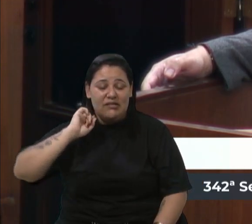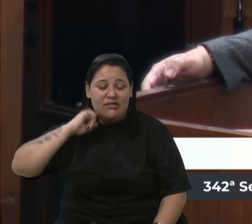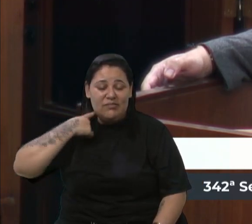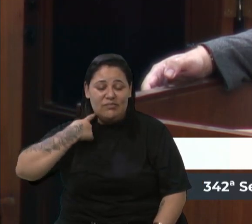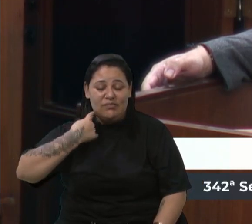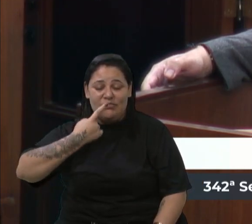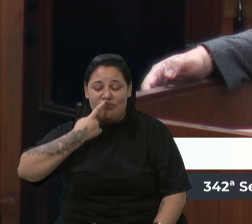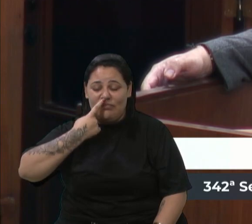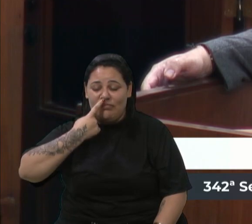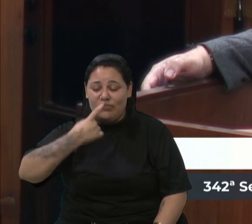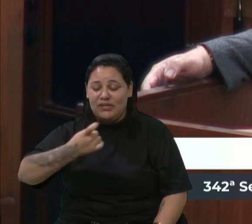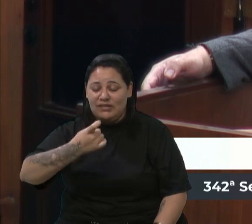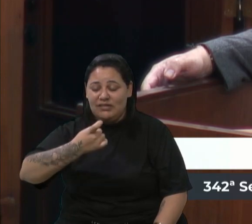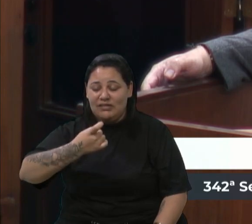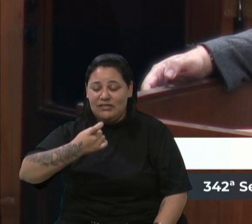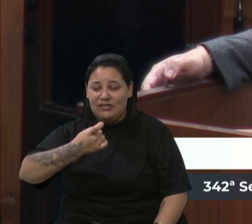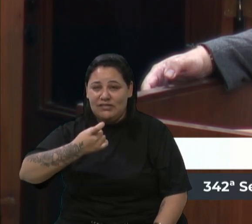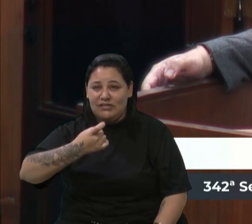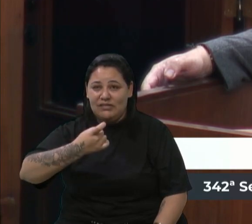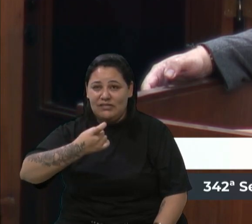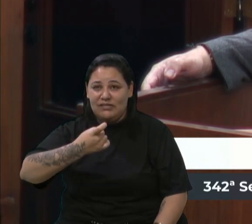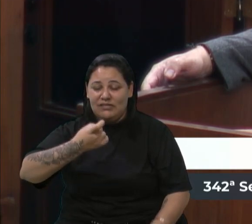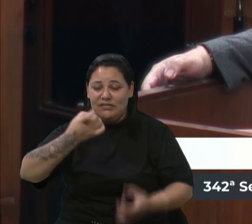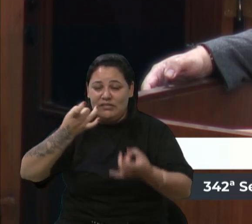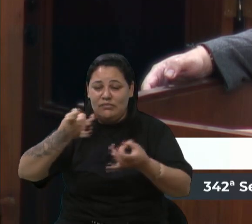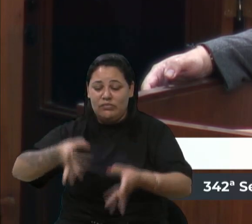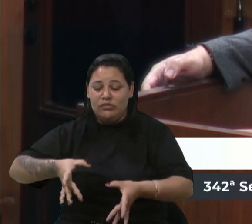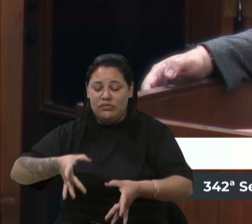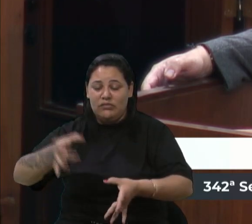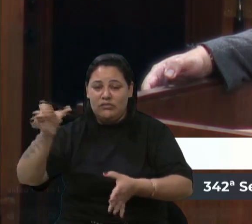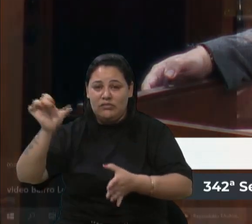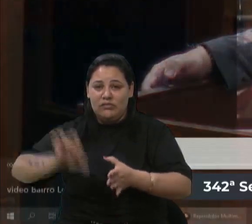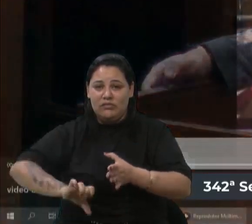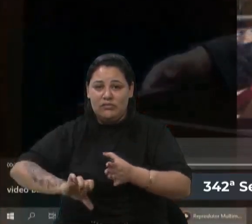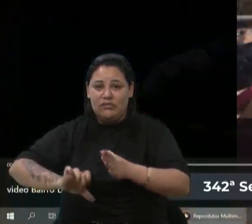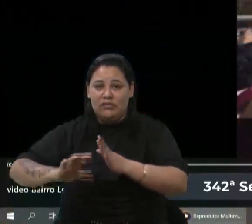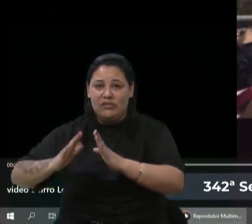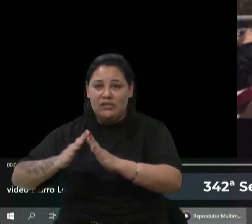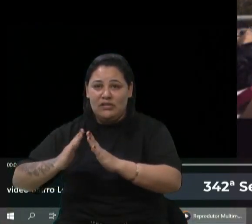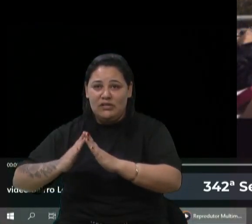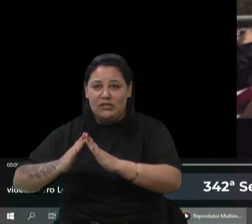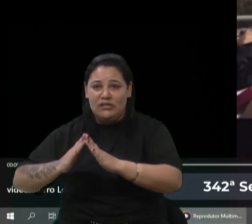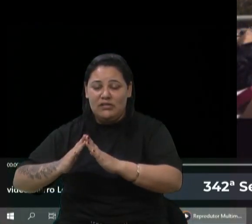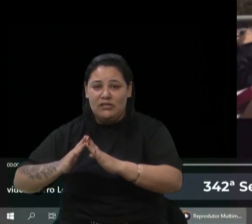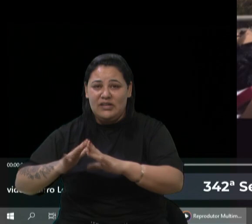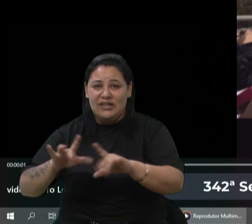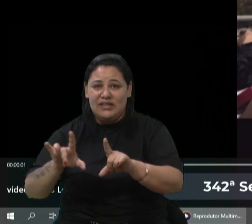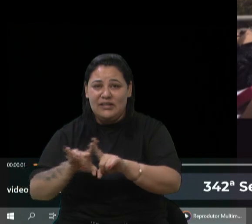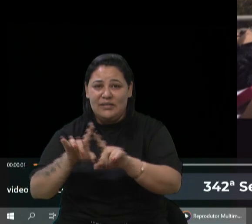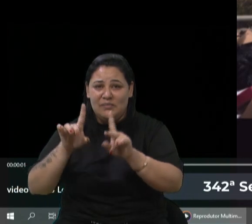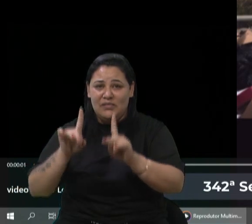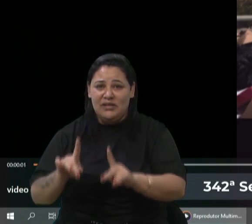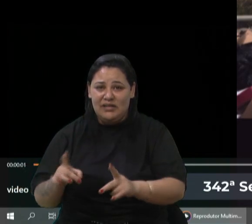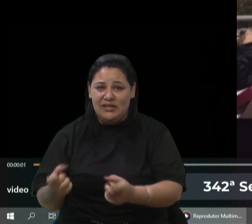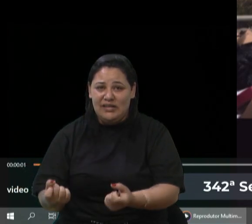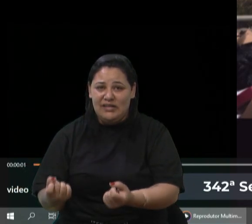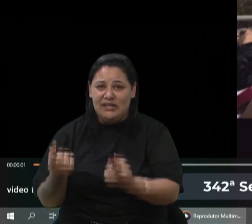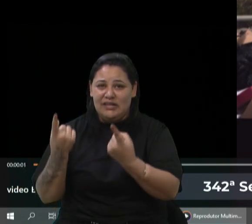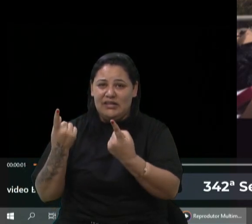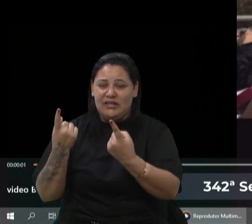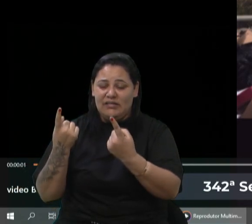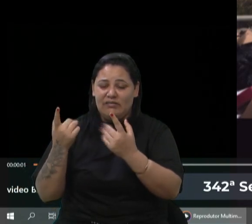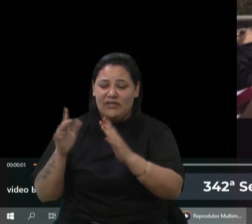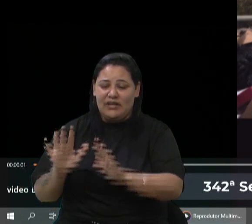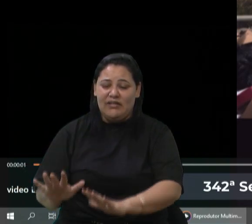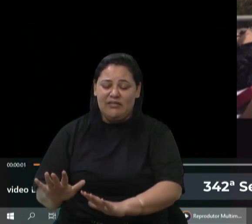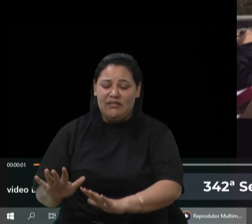O que tinha de pior estava ali porque essa casa foi abandonada, né? E também pessoas estranhas que ficavam ali. E o